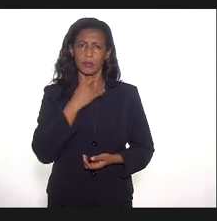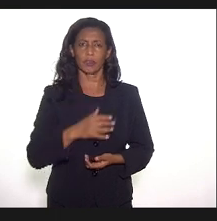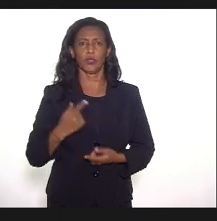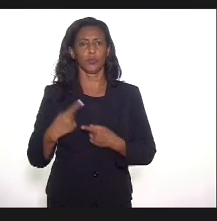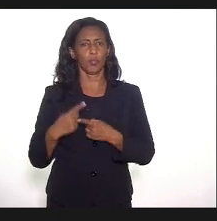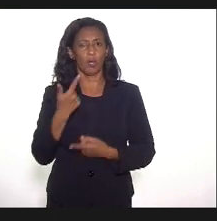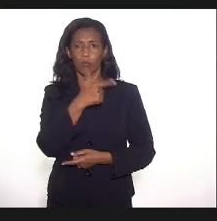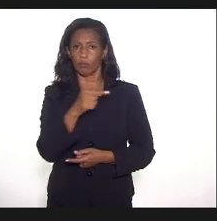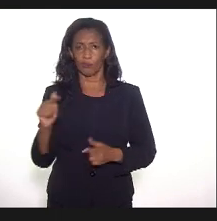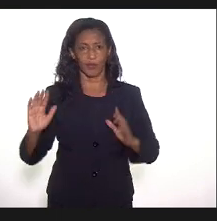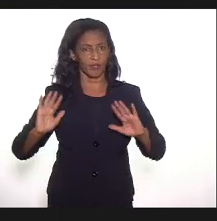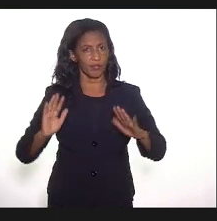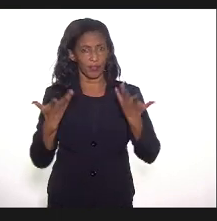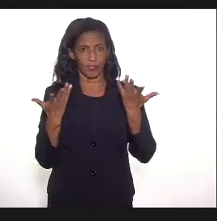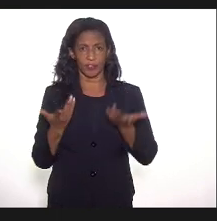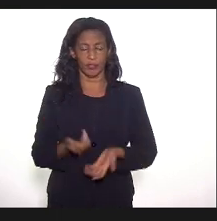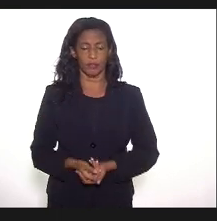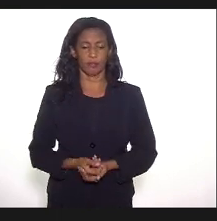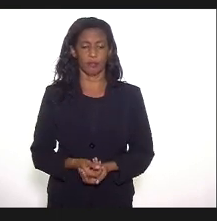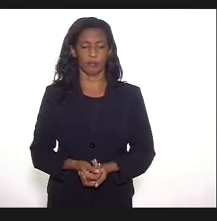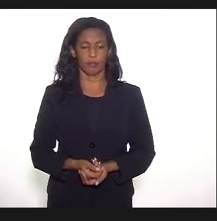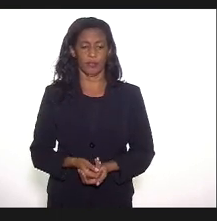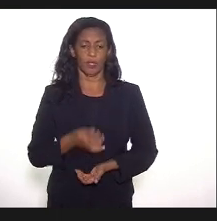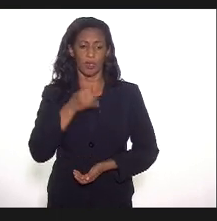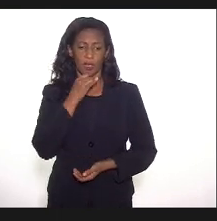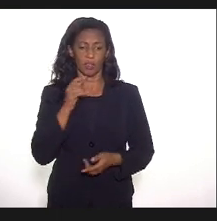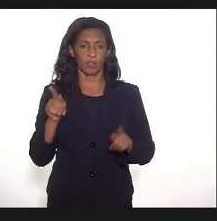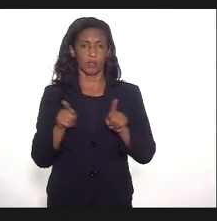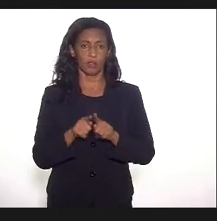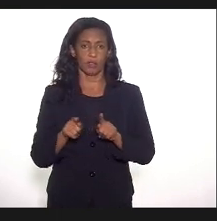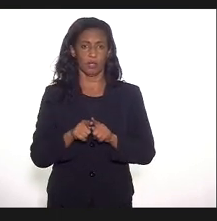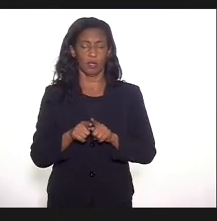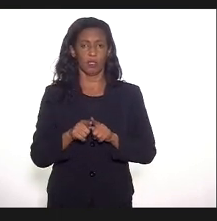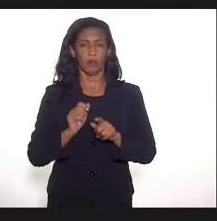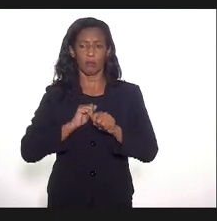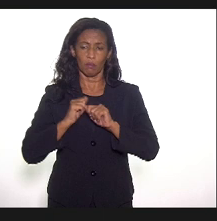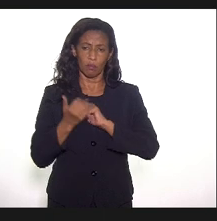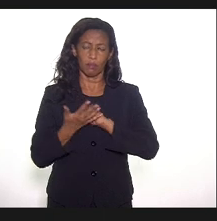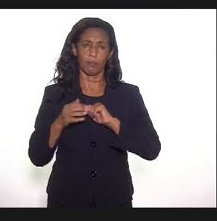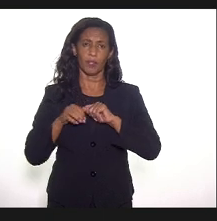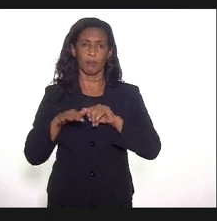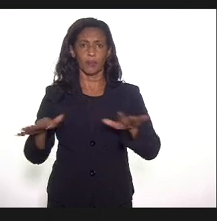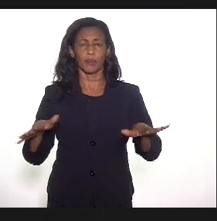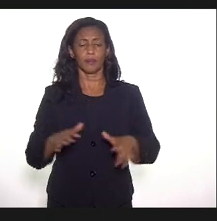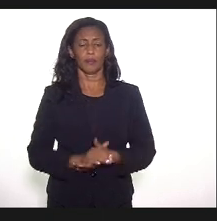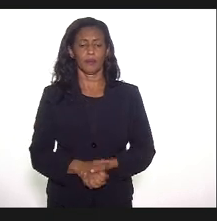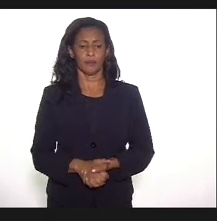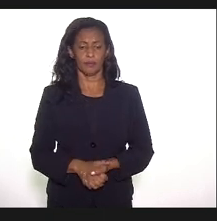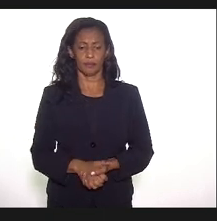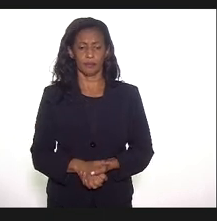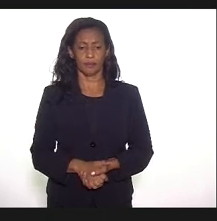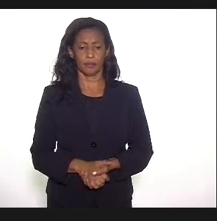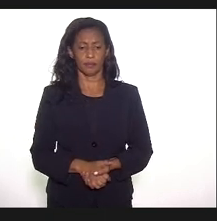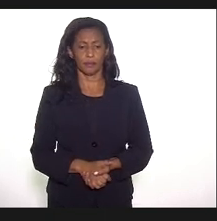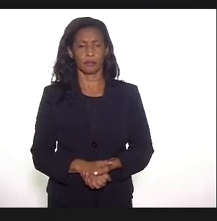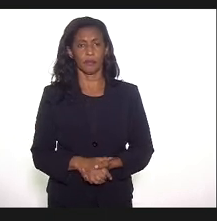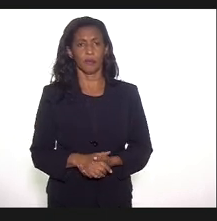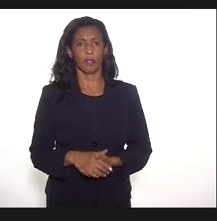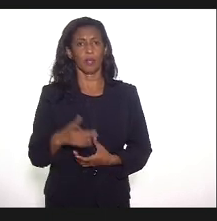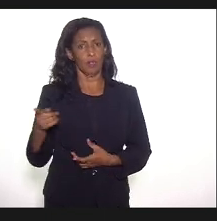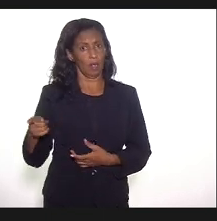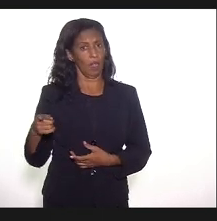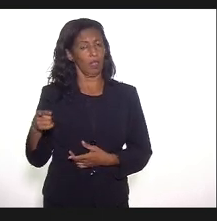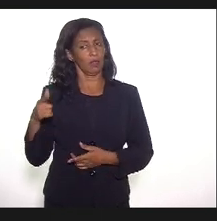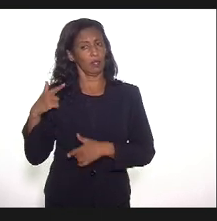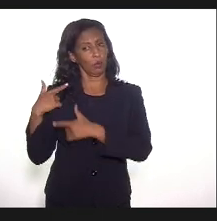a festa e triste também pela pandemia que está. Paty hoje está numa situação mais